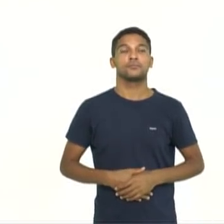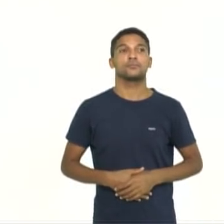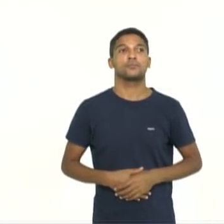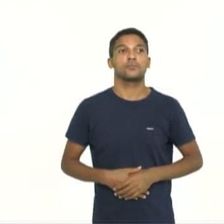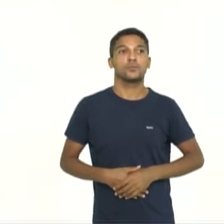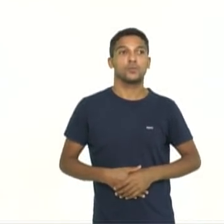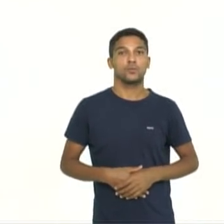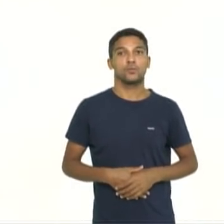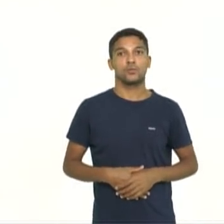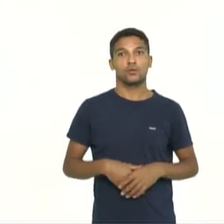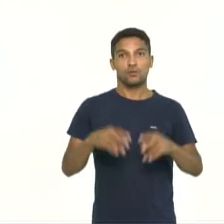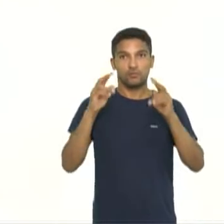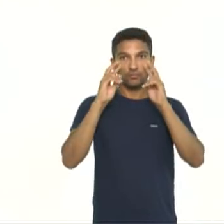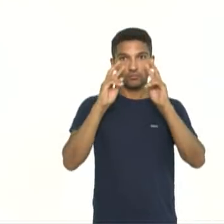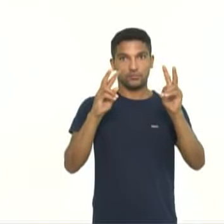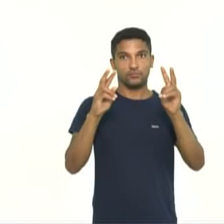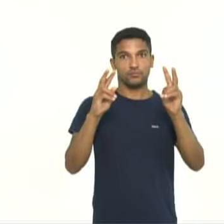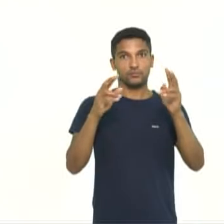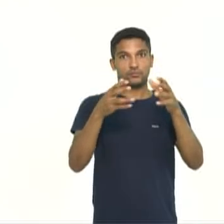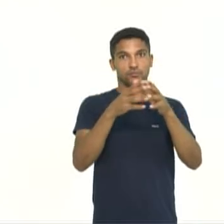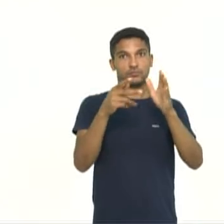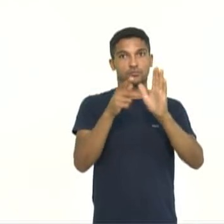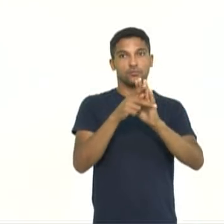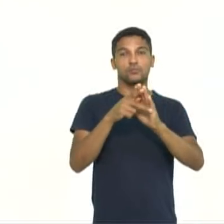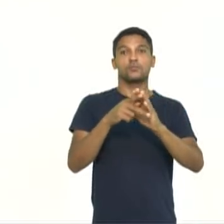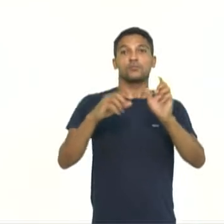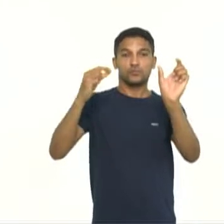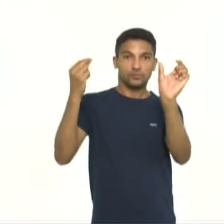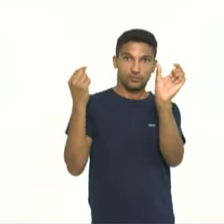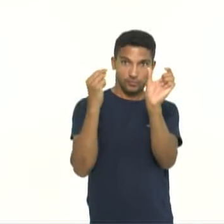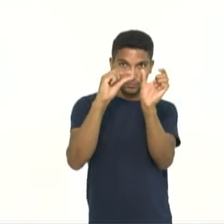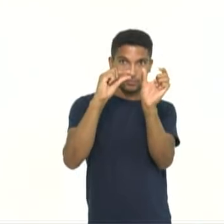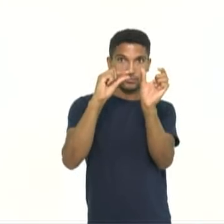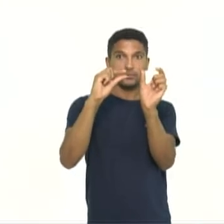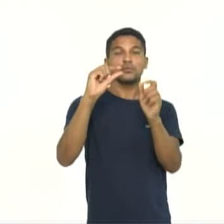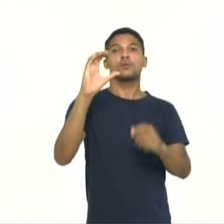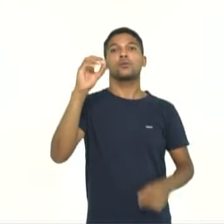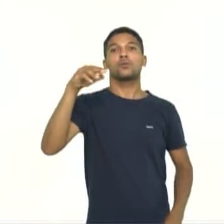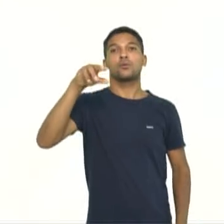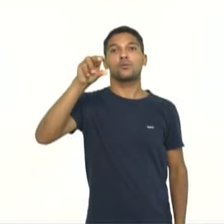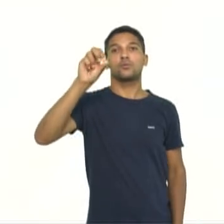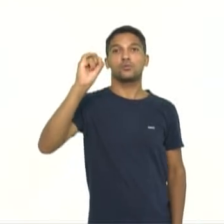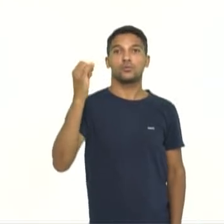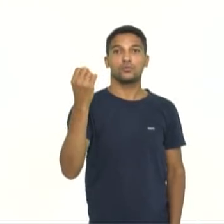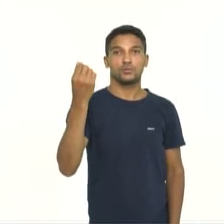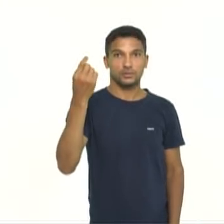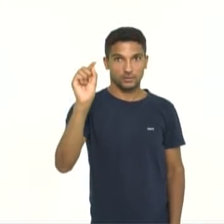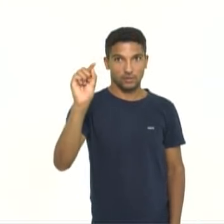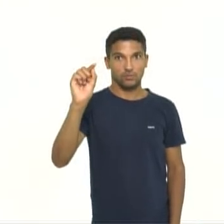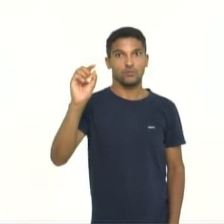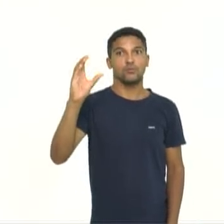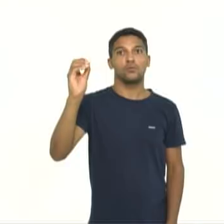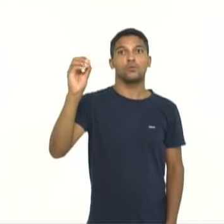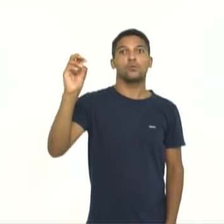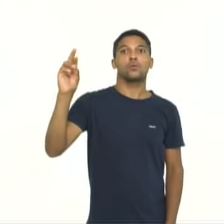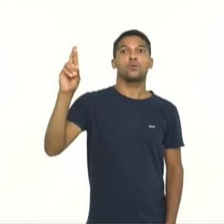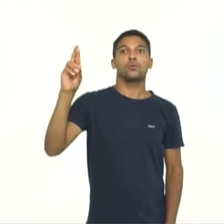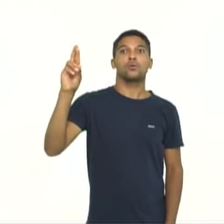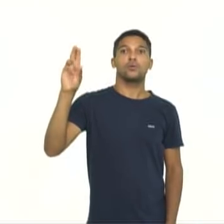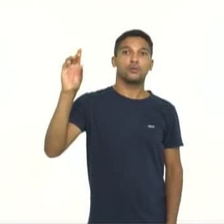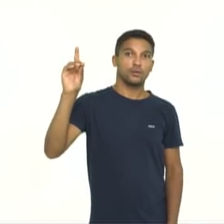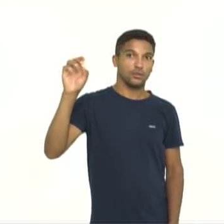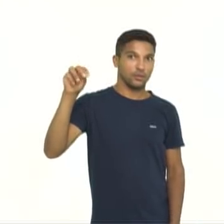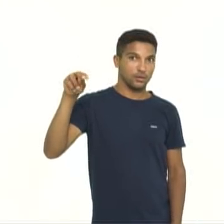das conjunções coordenativas, tá? Então, aditivas, como a gente viu, exprime ideia de adição, né? E, não só, mas também,